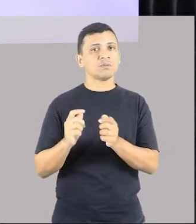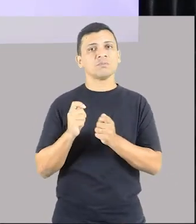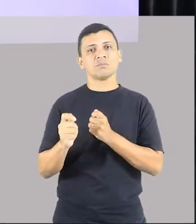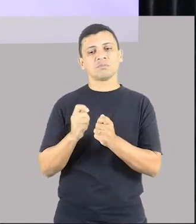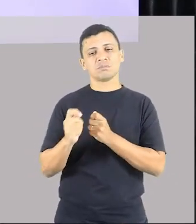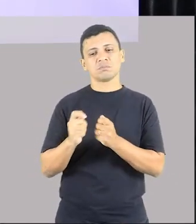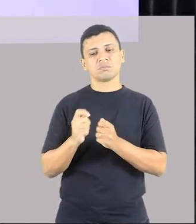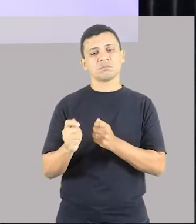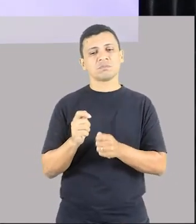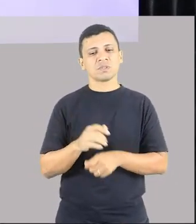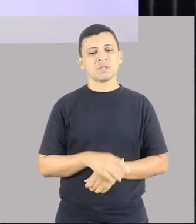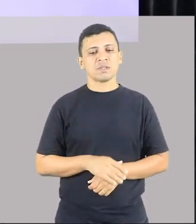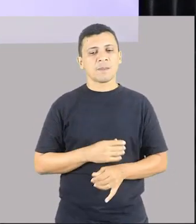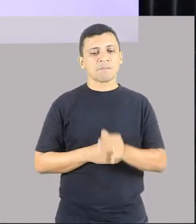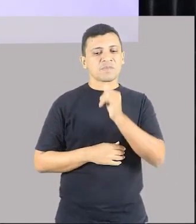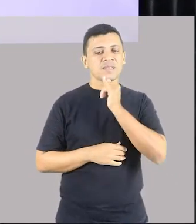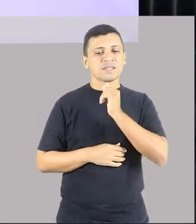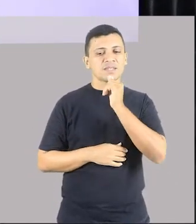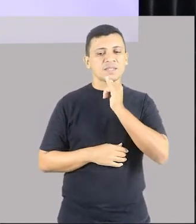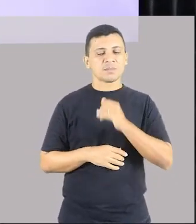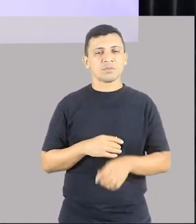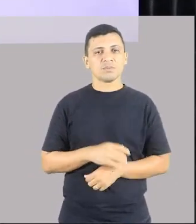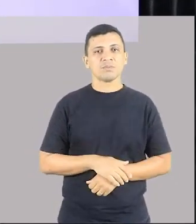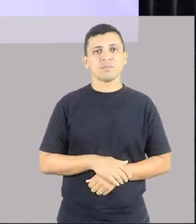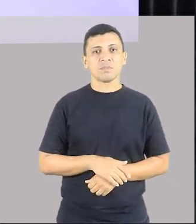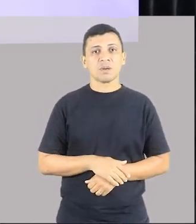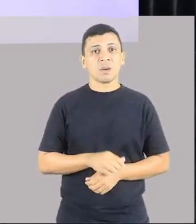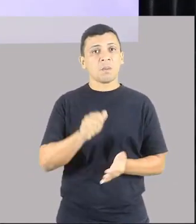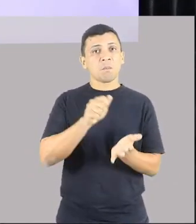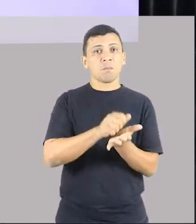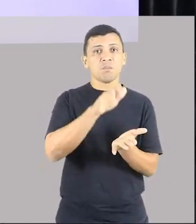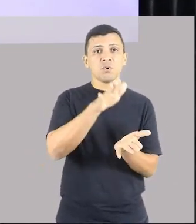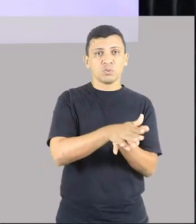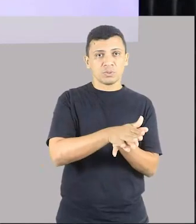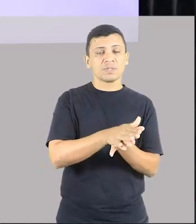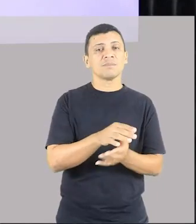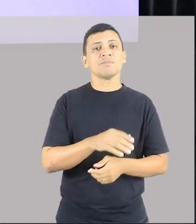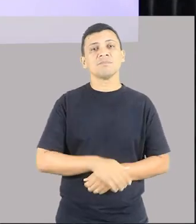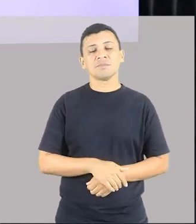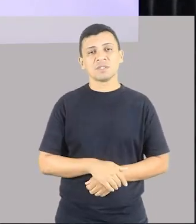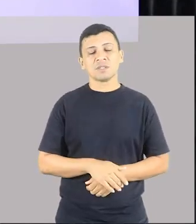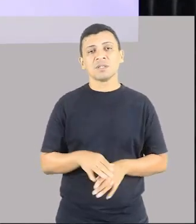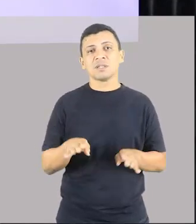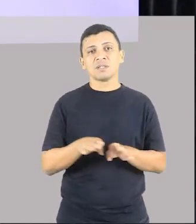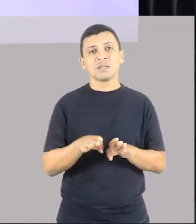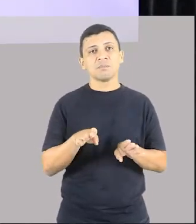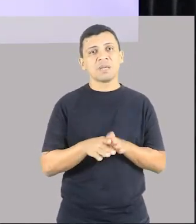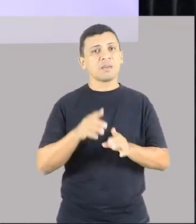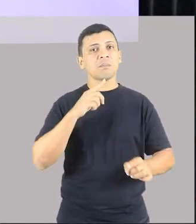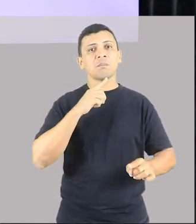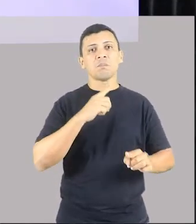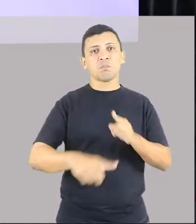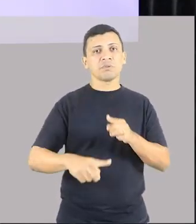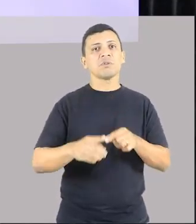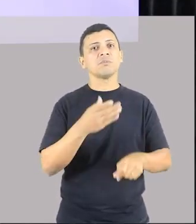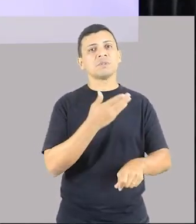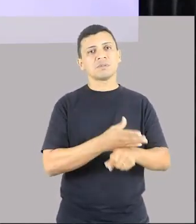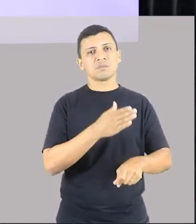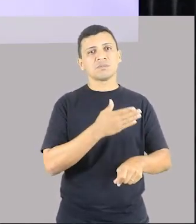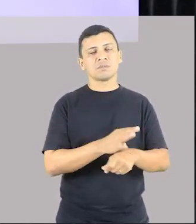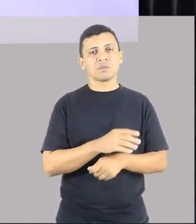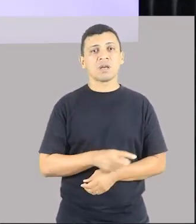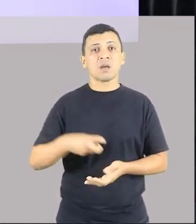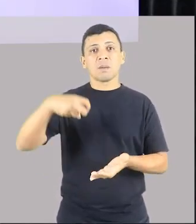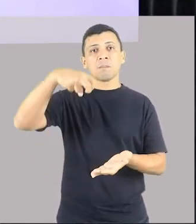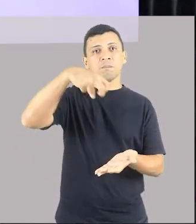administrativa. E aí, como exemplo, nós temos a imposição de multa administrativa, a interdição de atividade, a